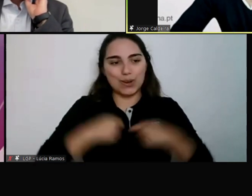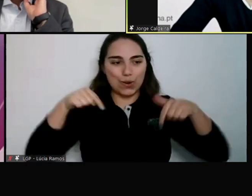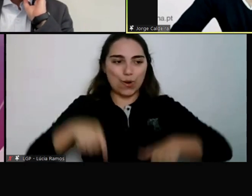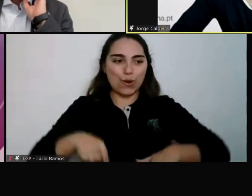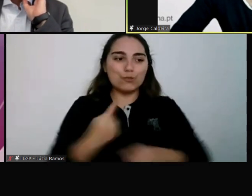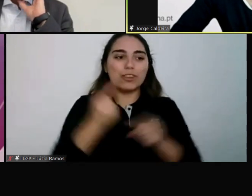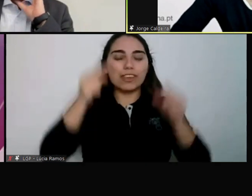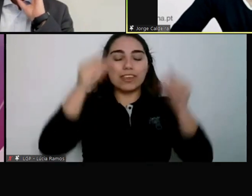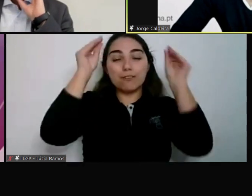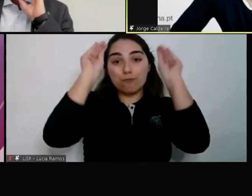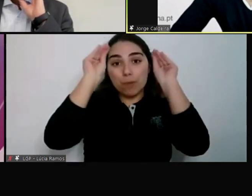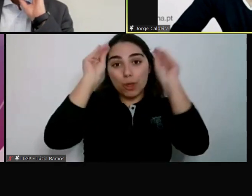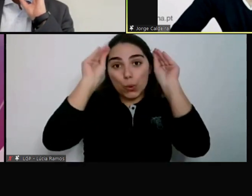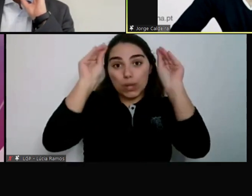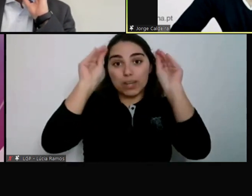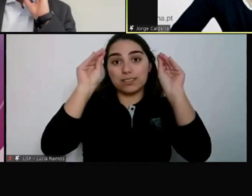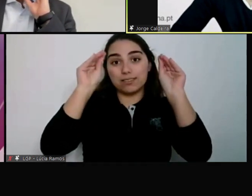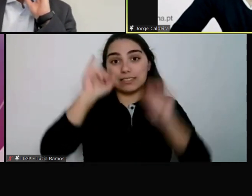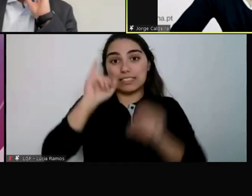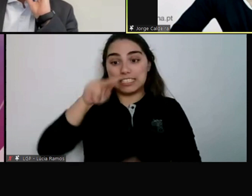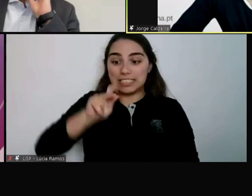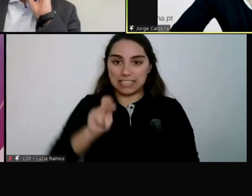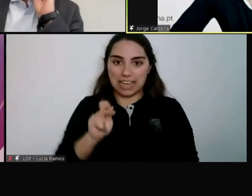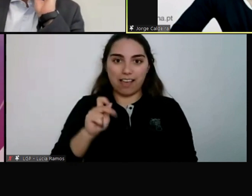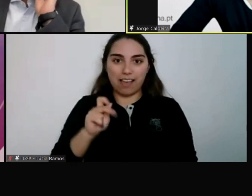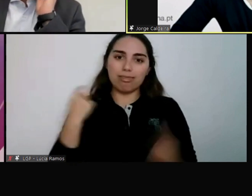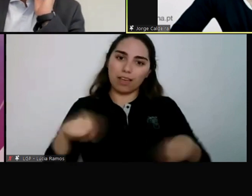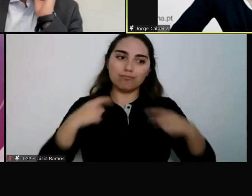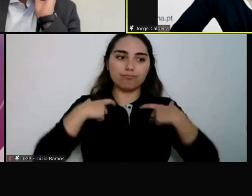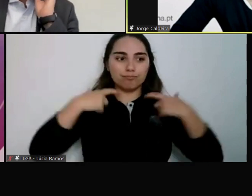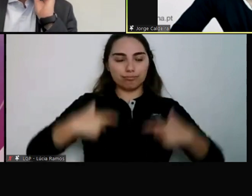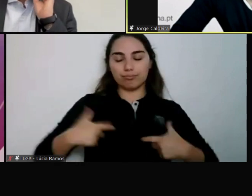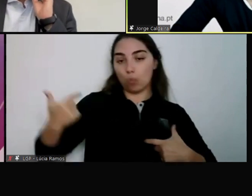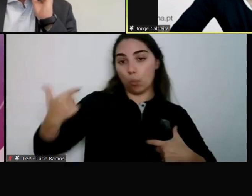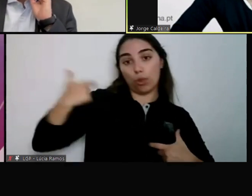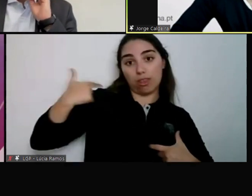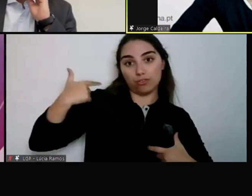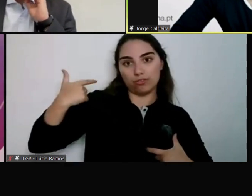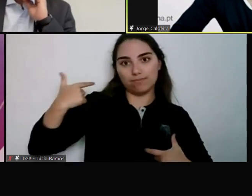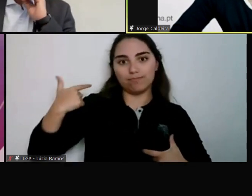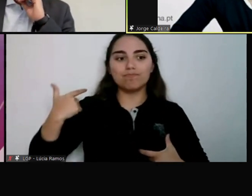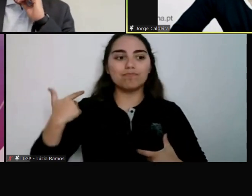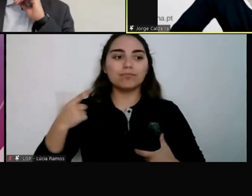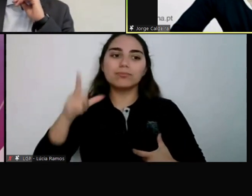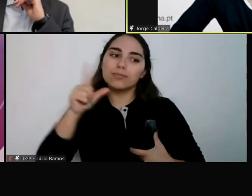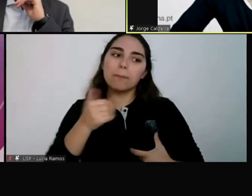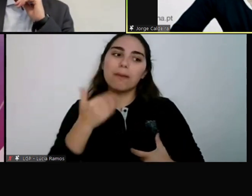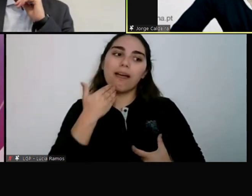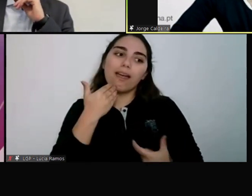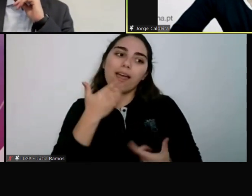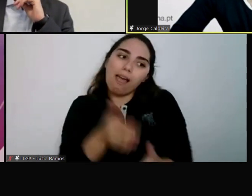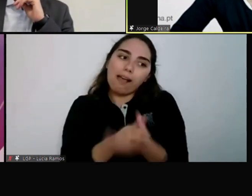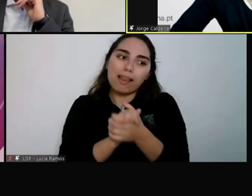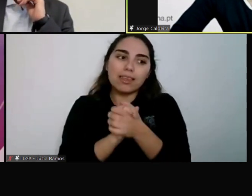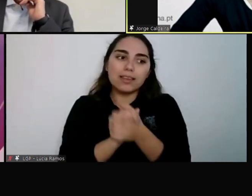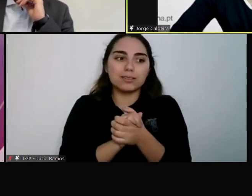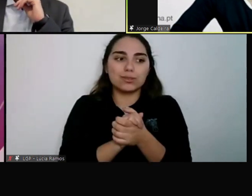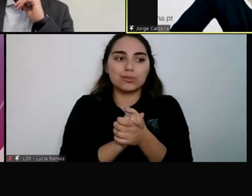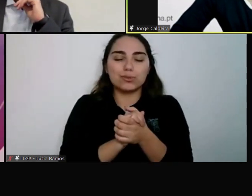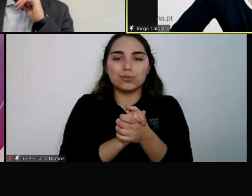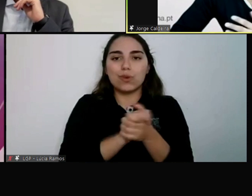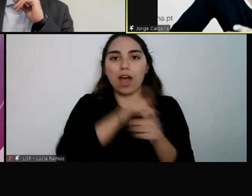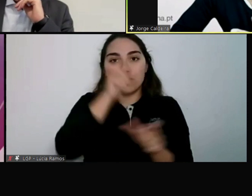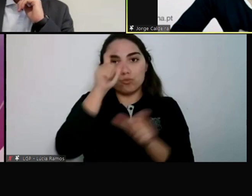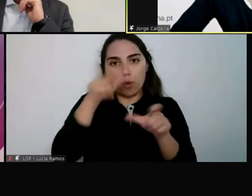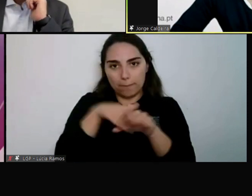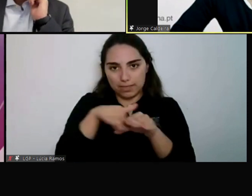cursos, trago aqui a minha imagem por trás. Mas também gostava de agradecer aqui ao painel, aos meus colegas do painel e, obviamente, a todos aqueles